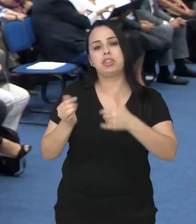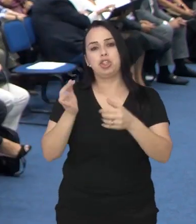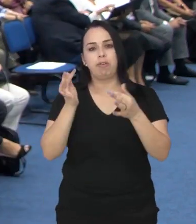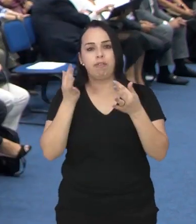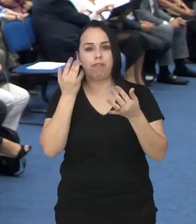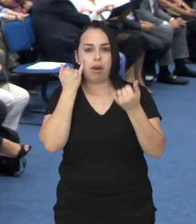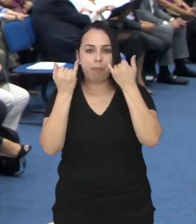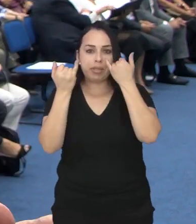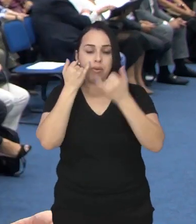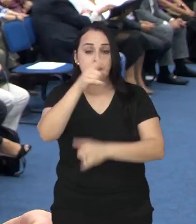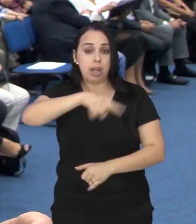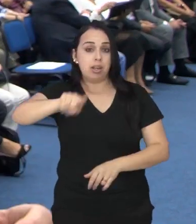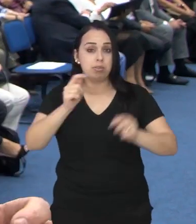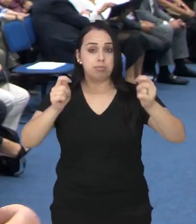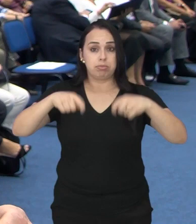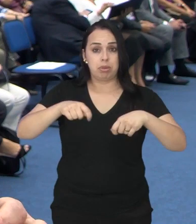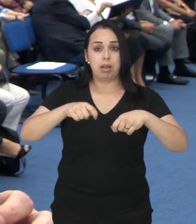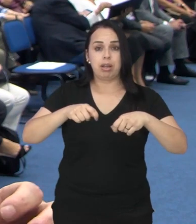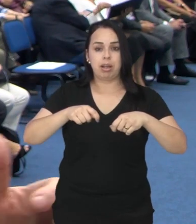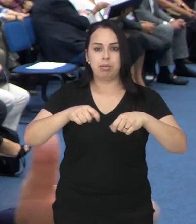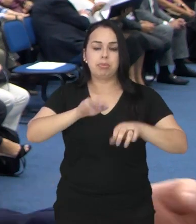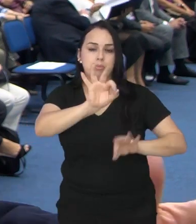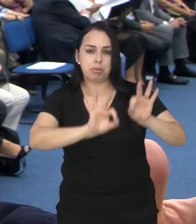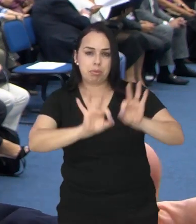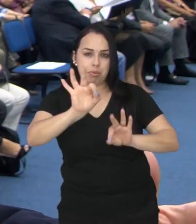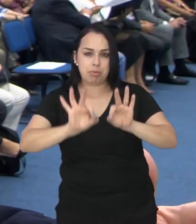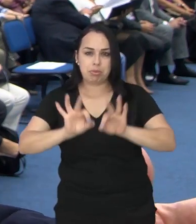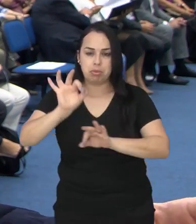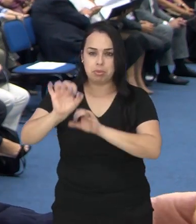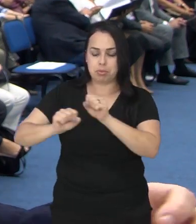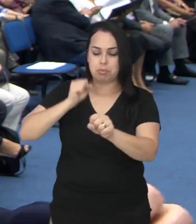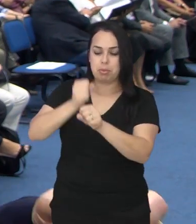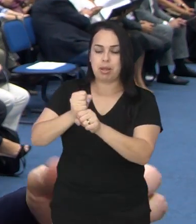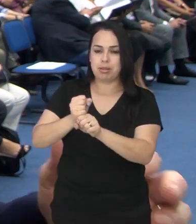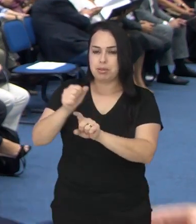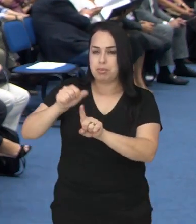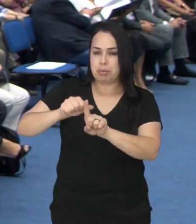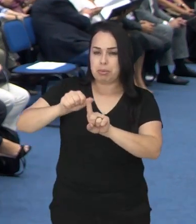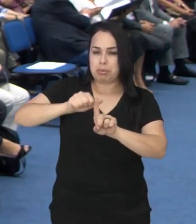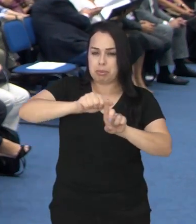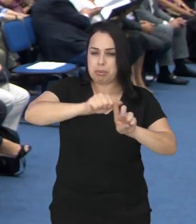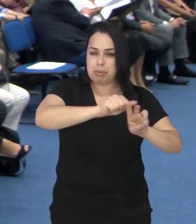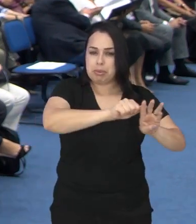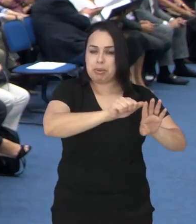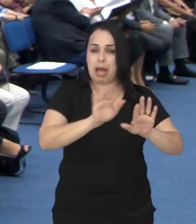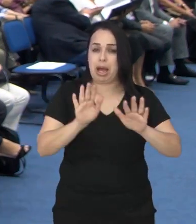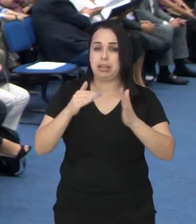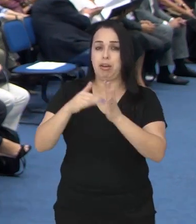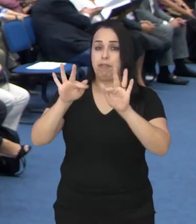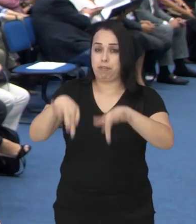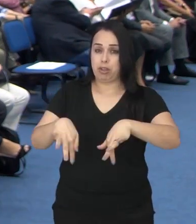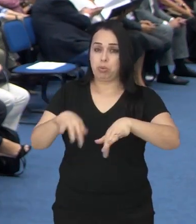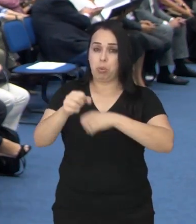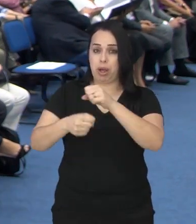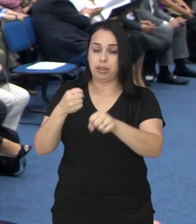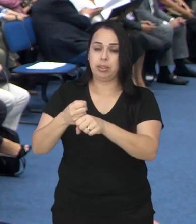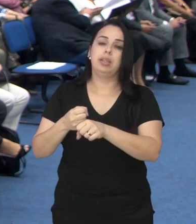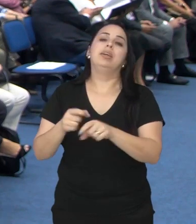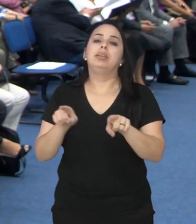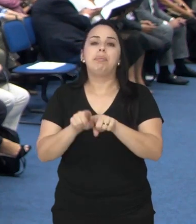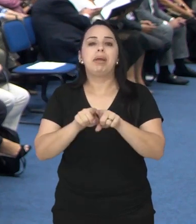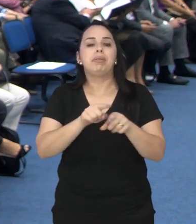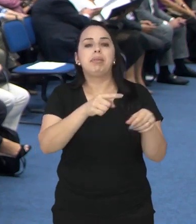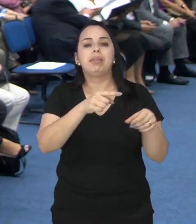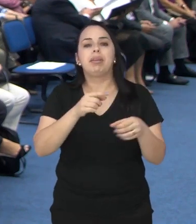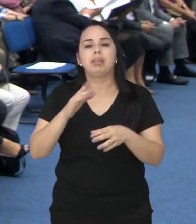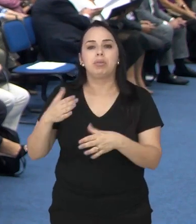que permitirão que o planejamento para os próximos meses, para o fechamento desse ano e para o próprio andamento da